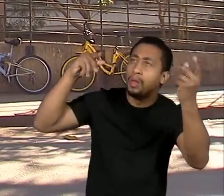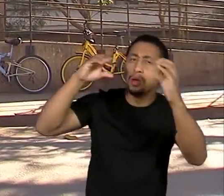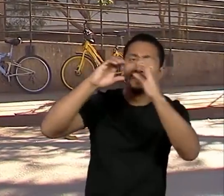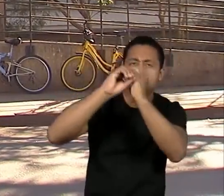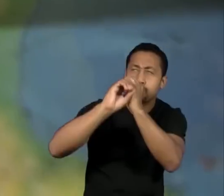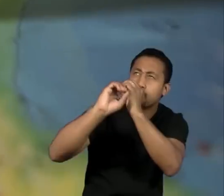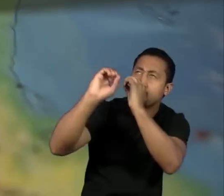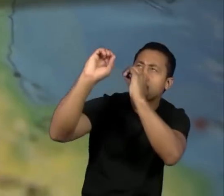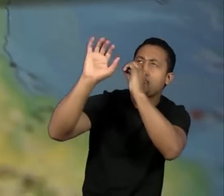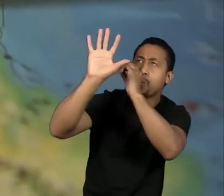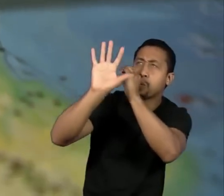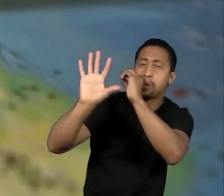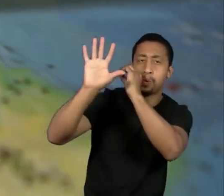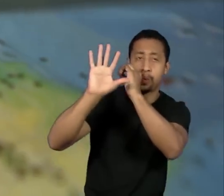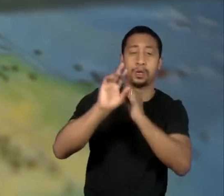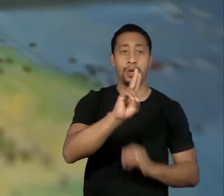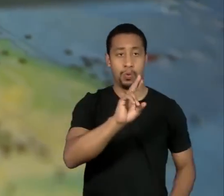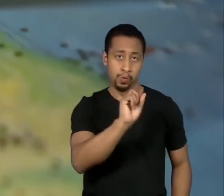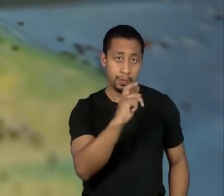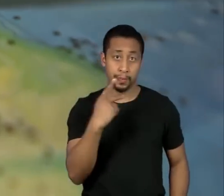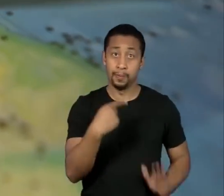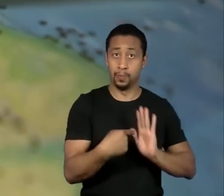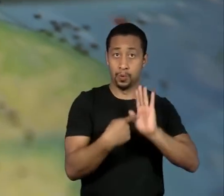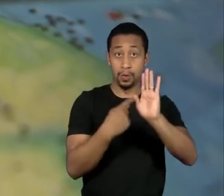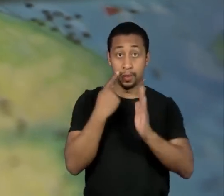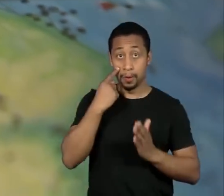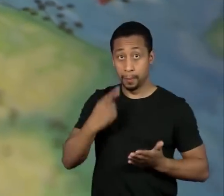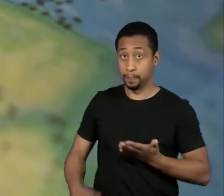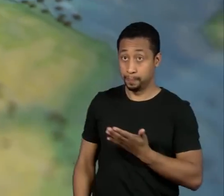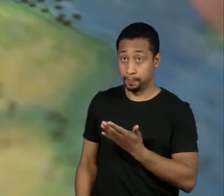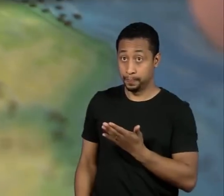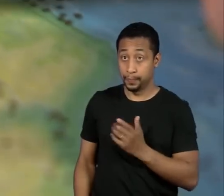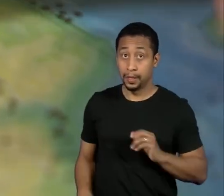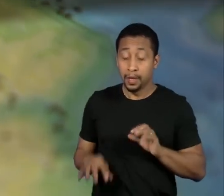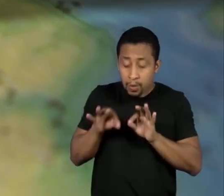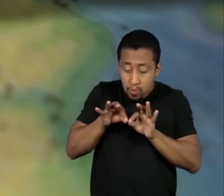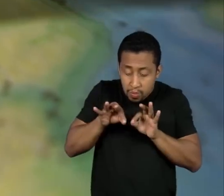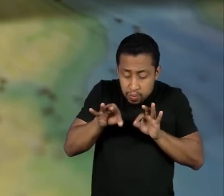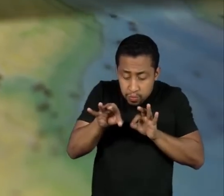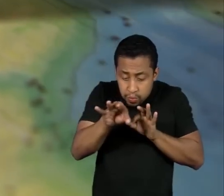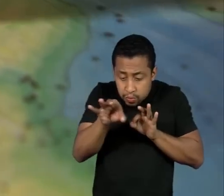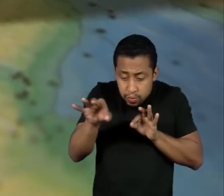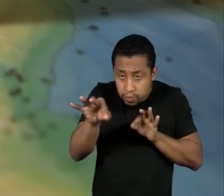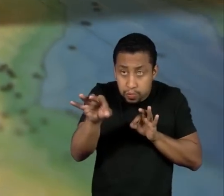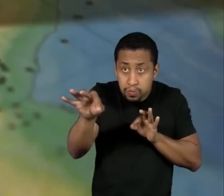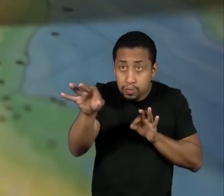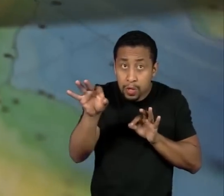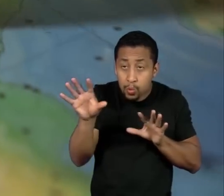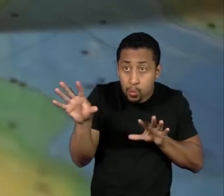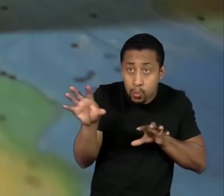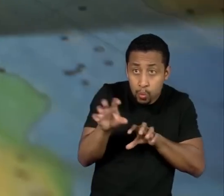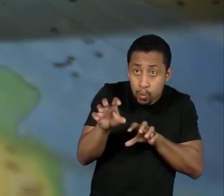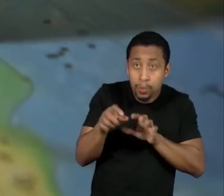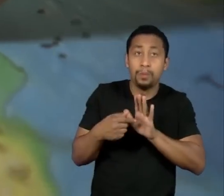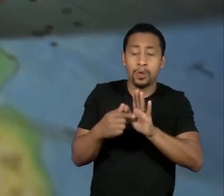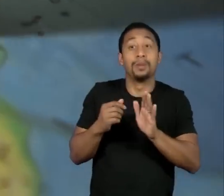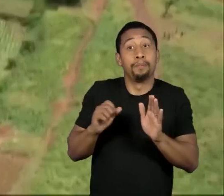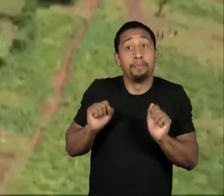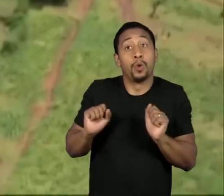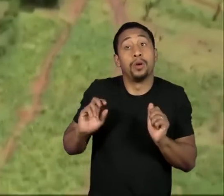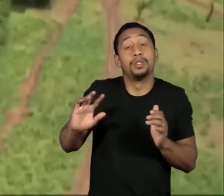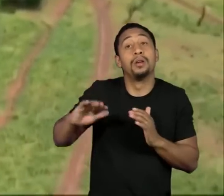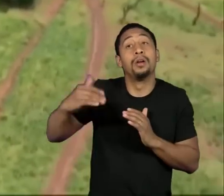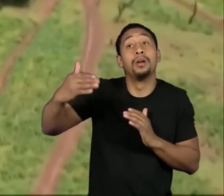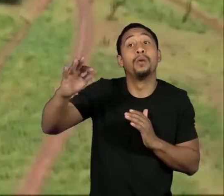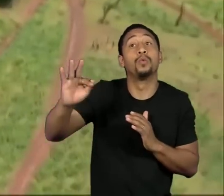Atmosféricas da USP. As duas linhas escuras no mapa indicam possíveis locais de separação.